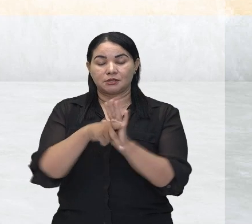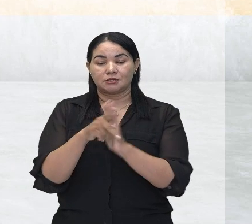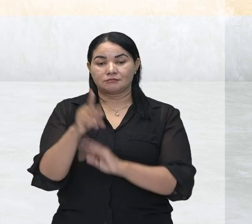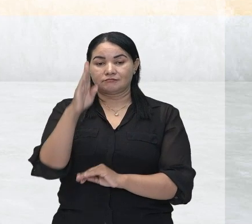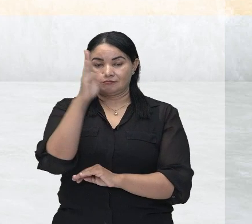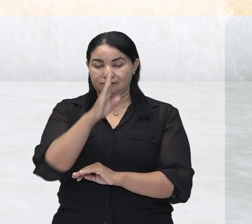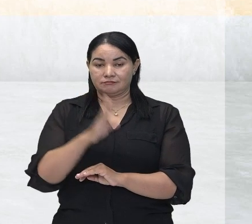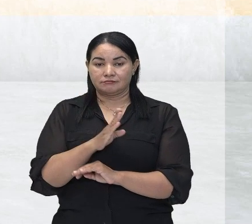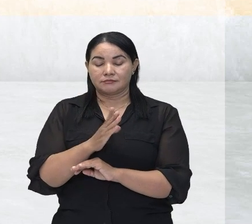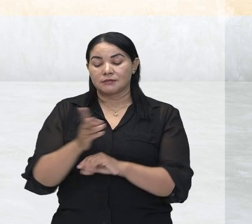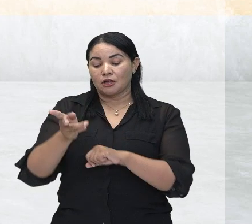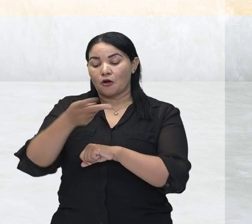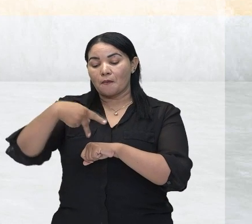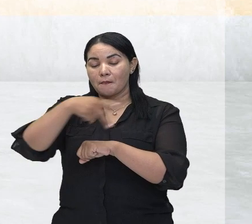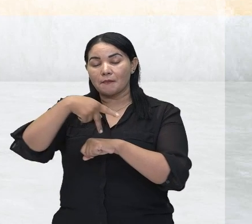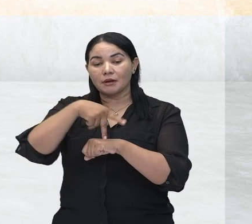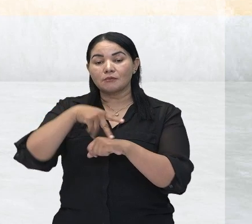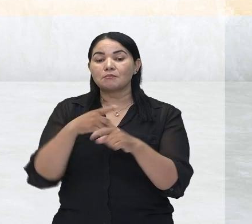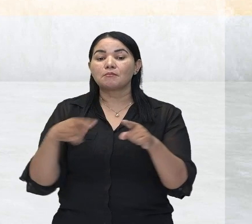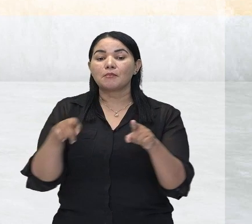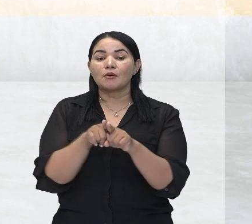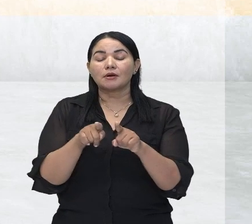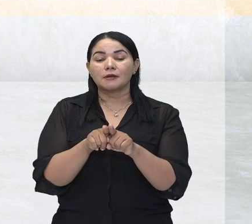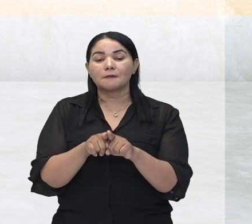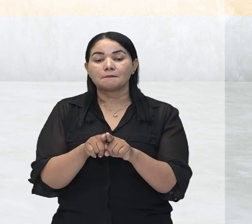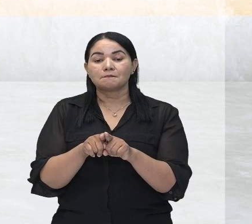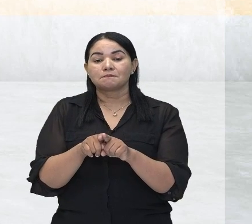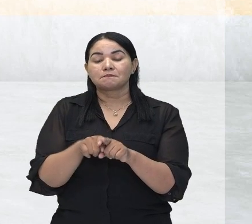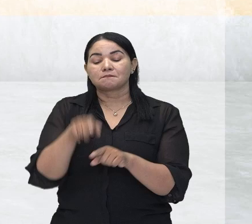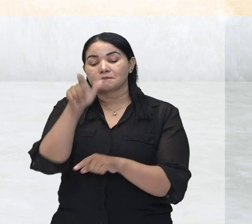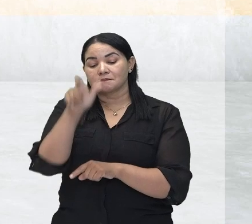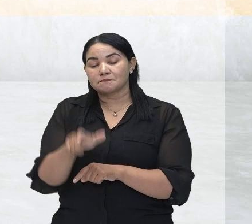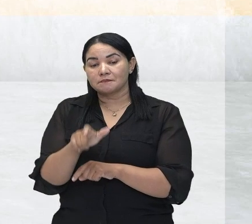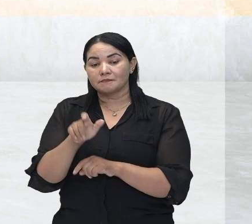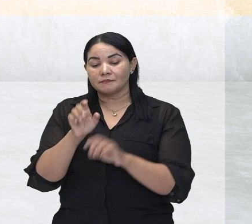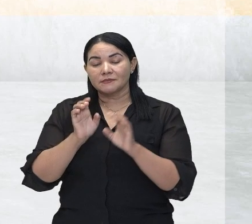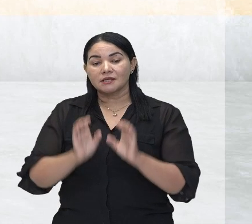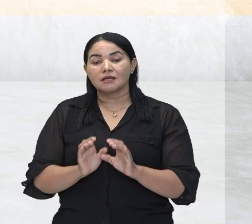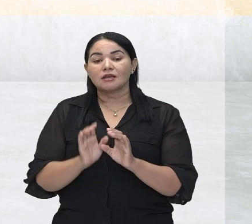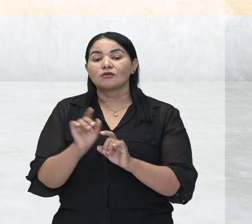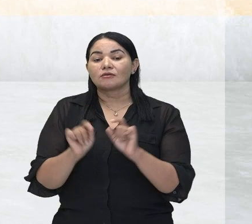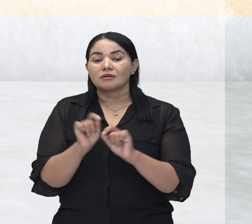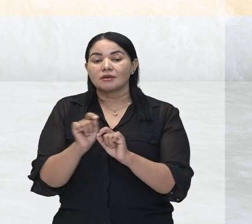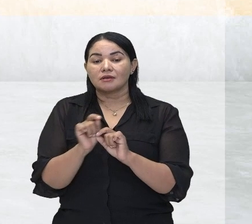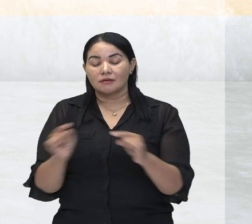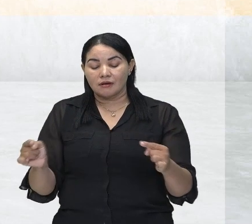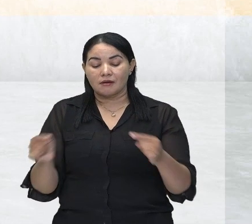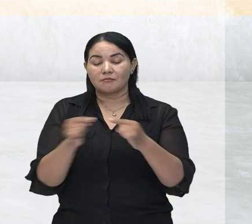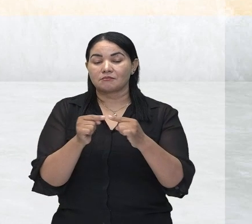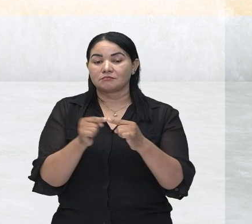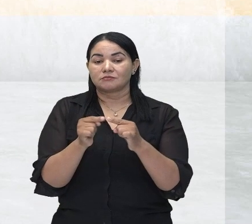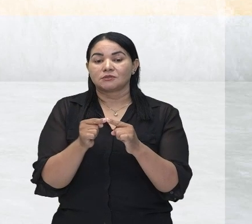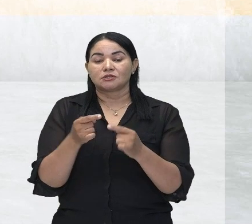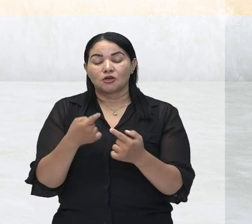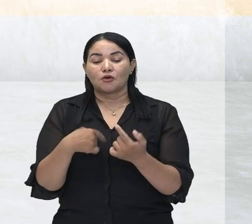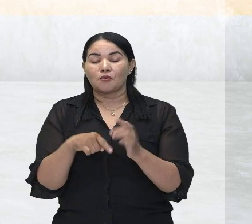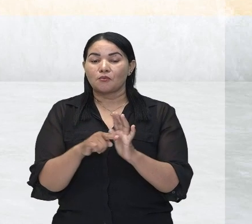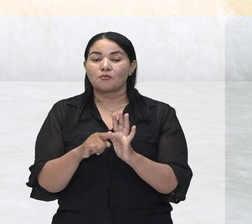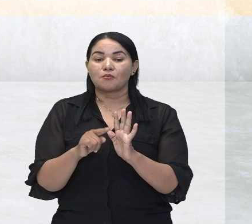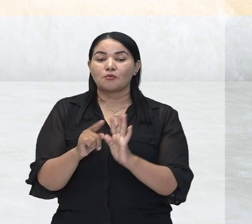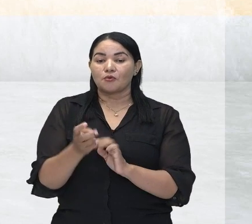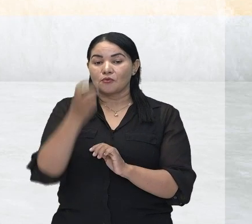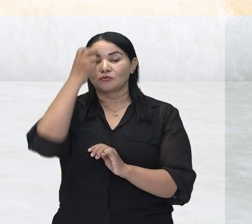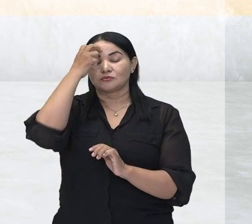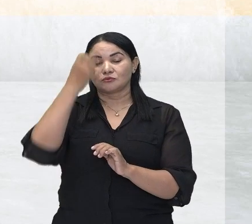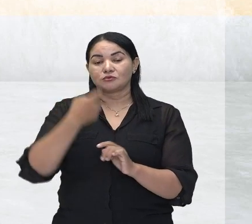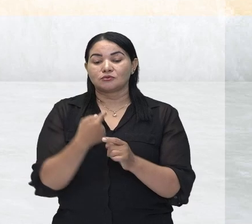país. Por que um cidadão? Porque enquanto eu me identifico com aquela cultura, com aquele lugar, com